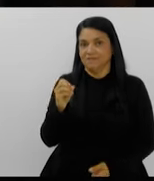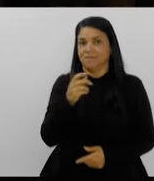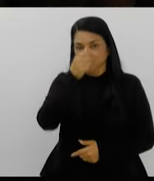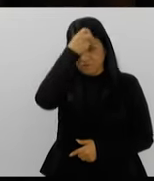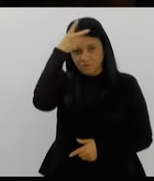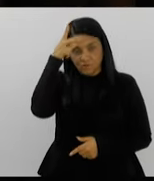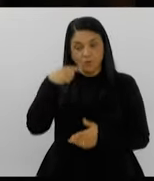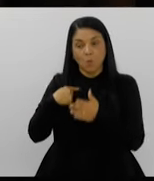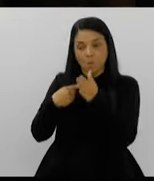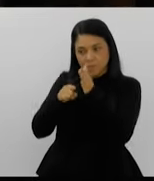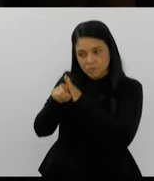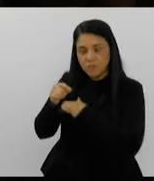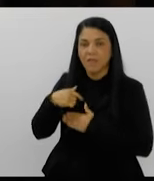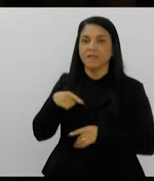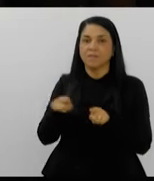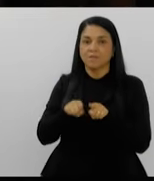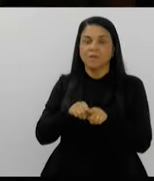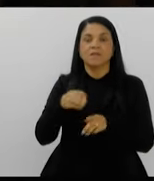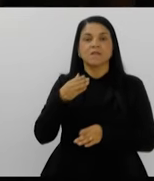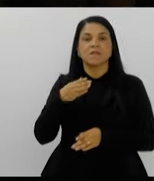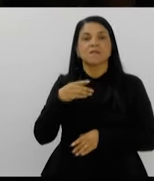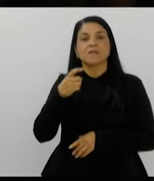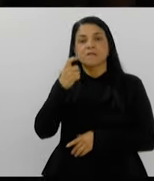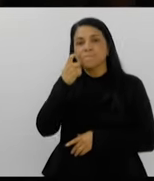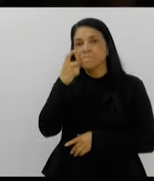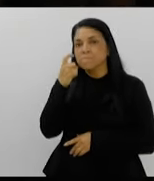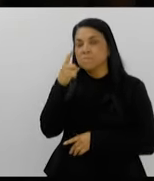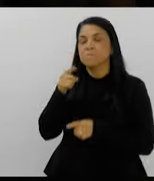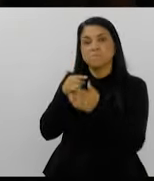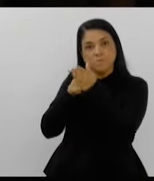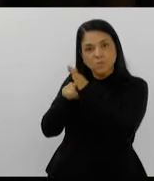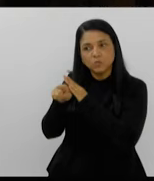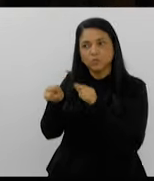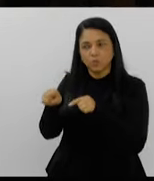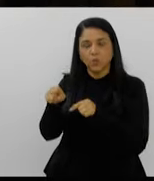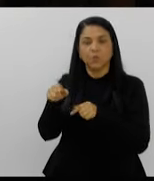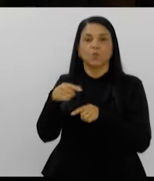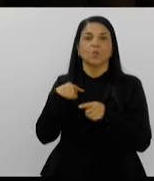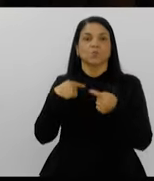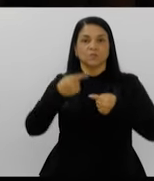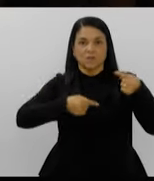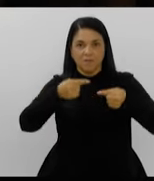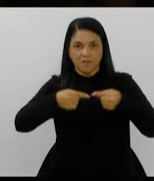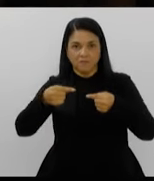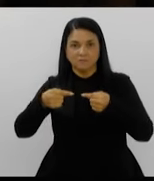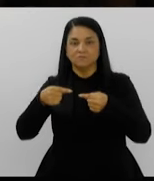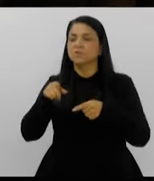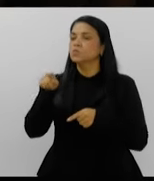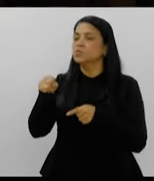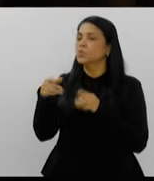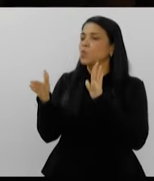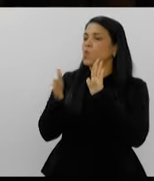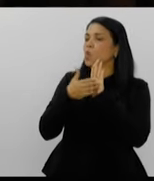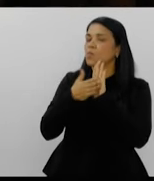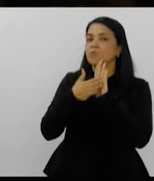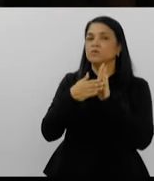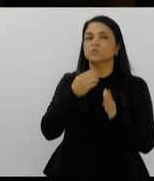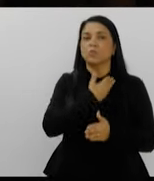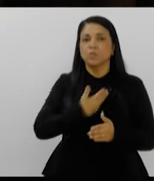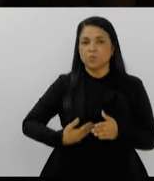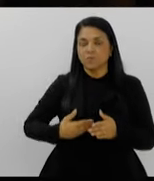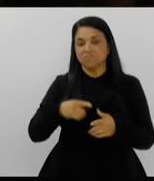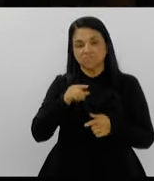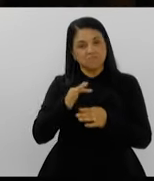quanto Marcelo Queiroz, questionamos no debate: prefeito, faça um compromisso público. Diga aqui que você não vai ser candidato a